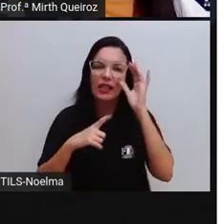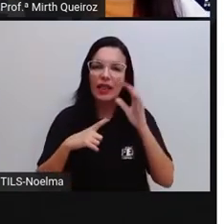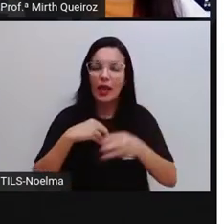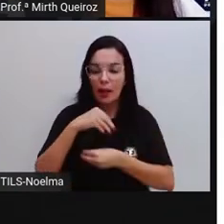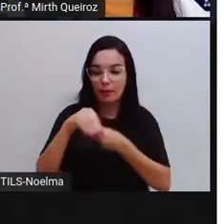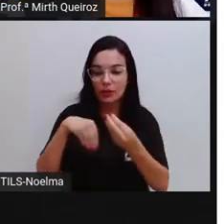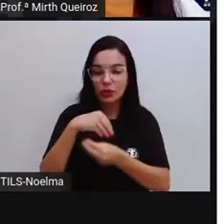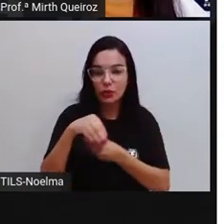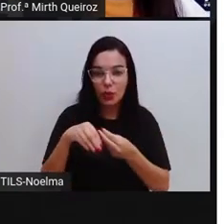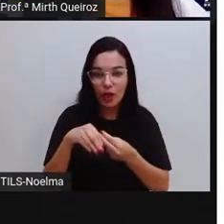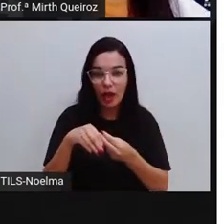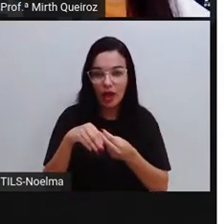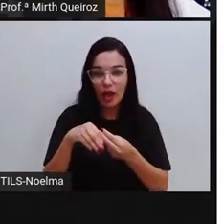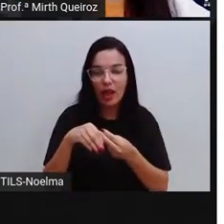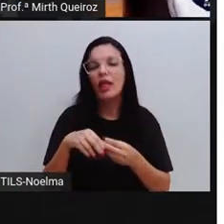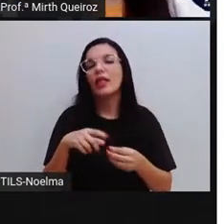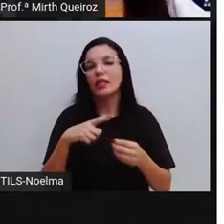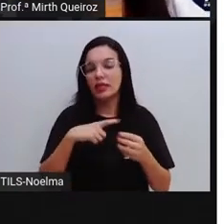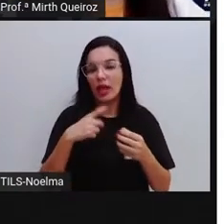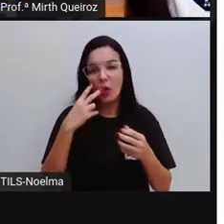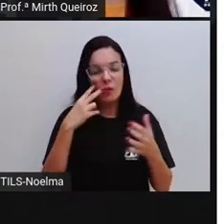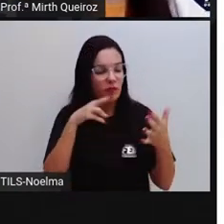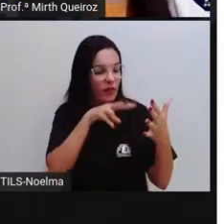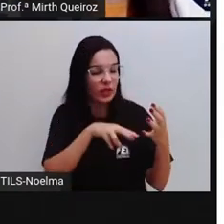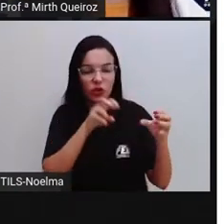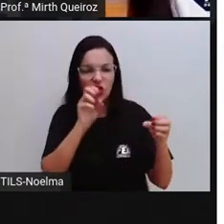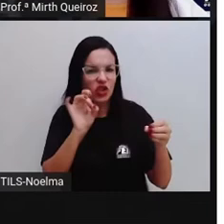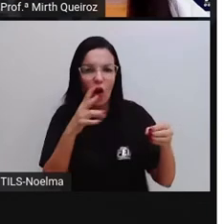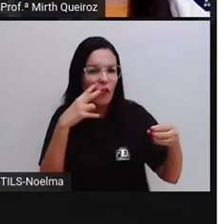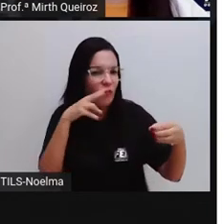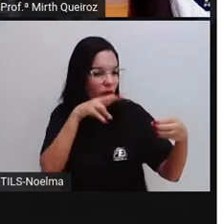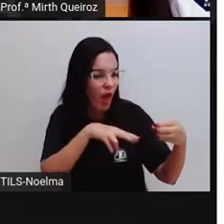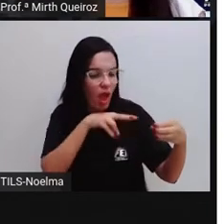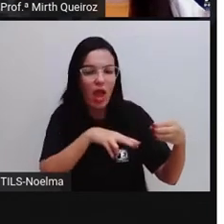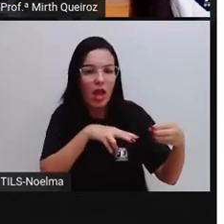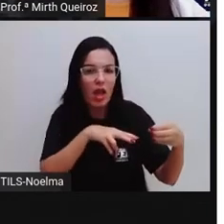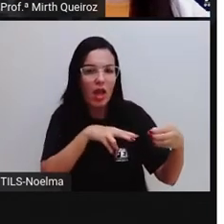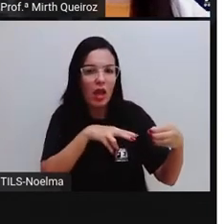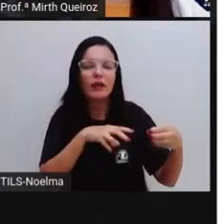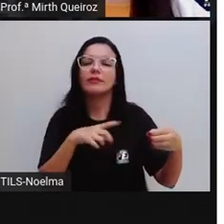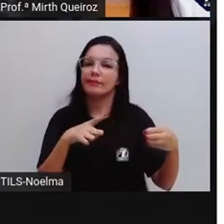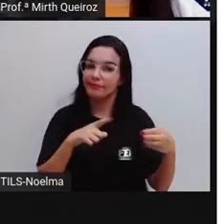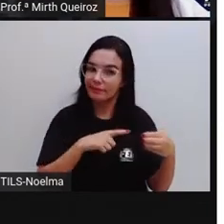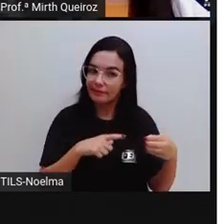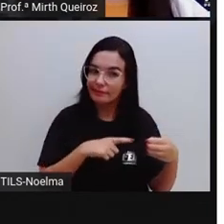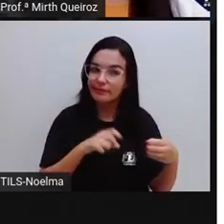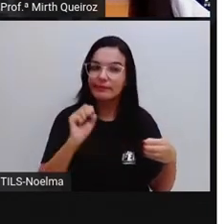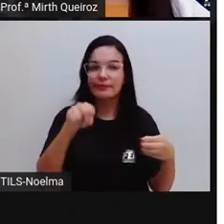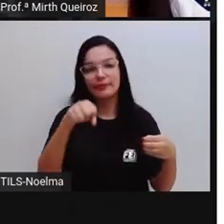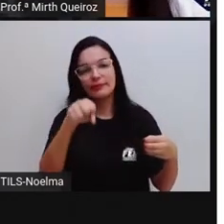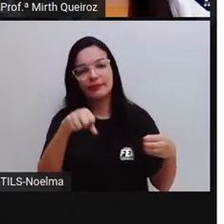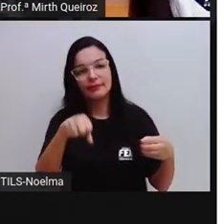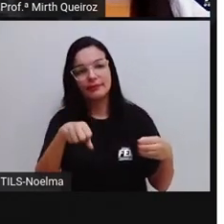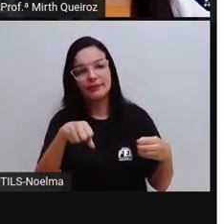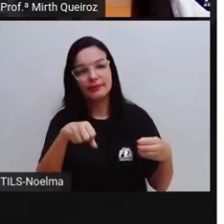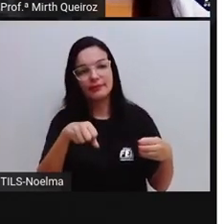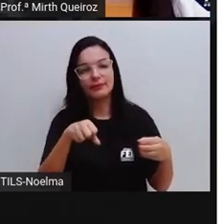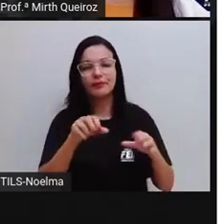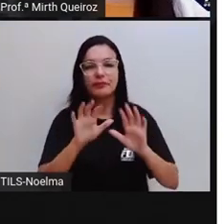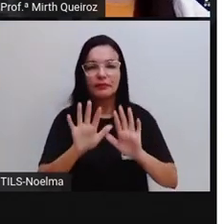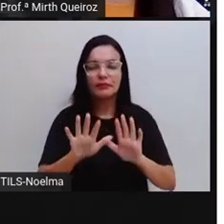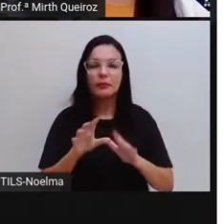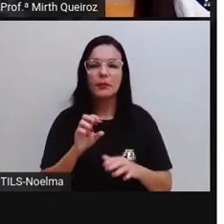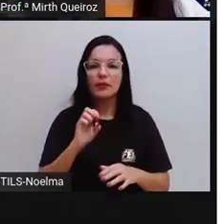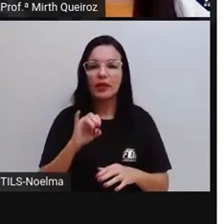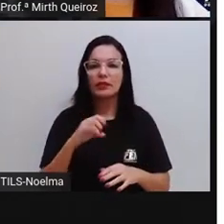ali, ou uma substância, né, que a gente vai chamar de substância, nem é substância, porque substância